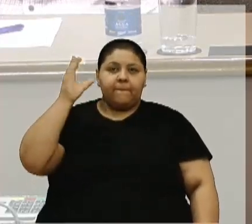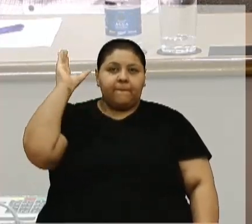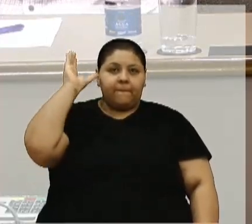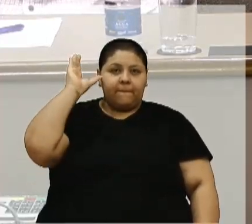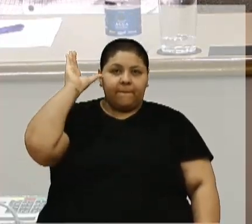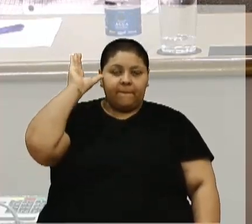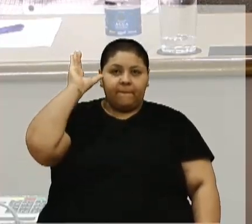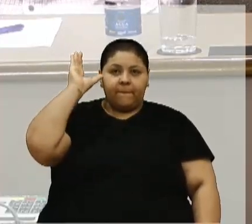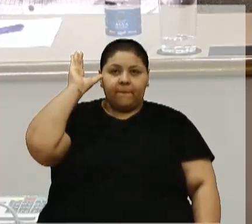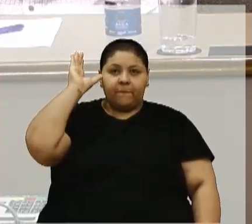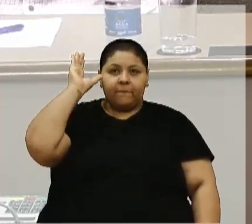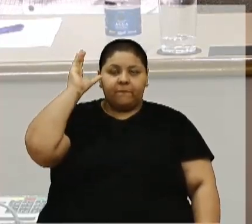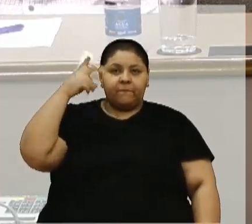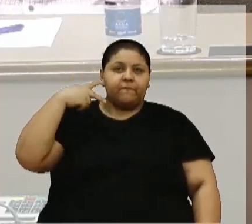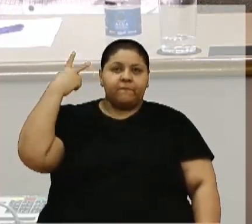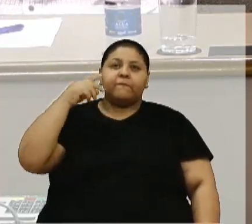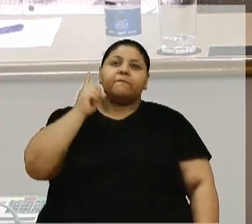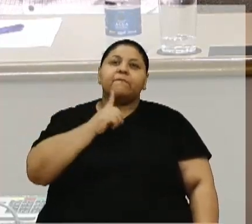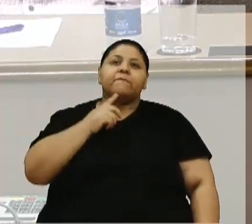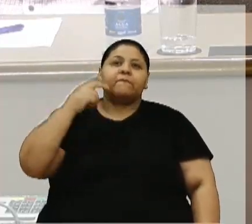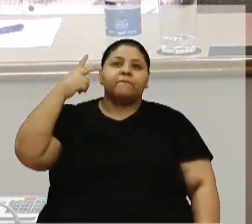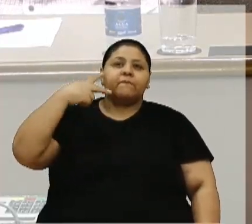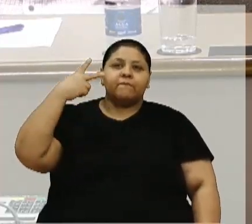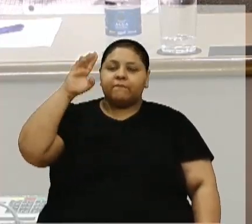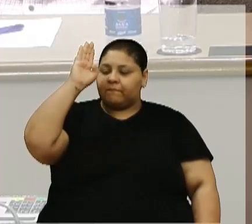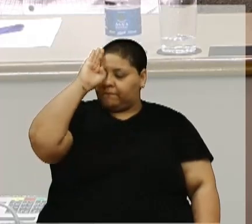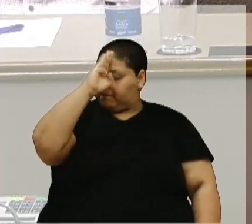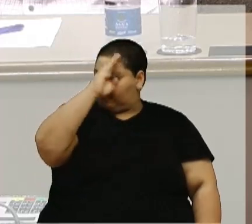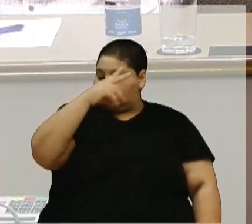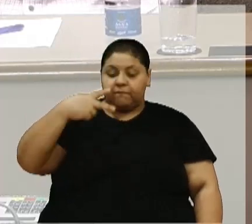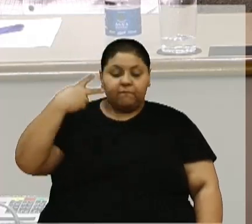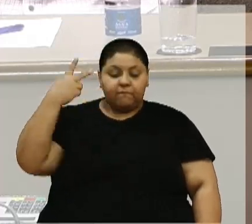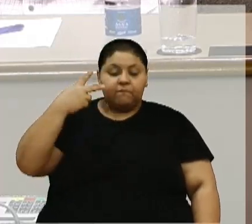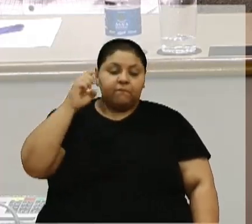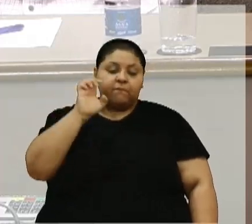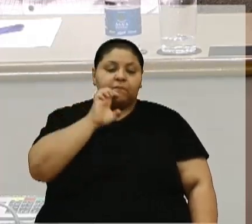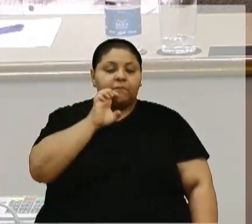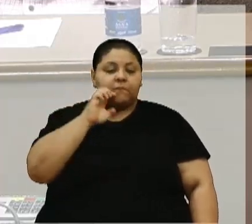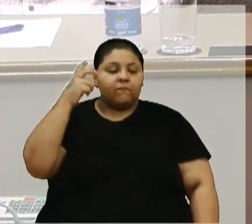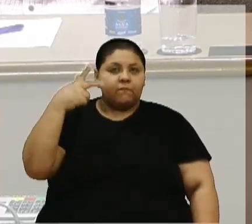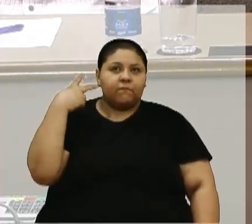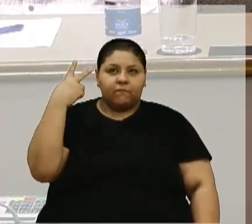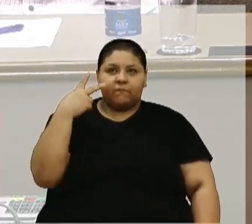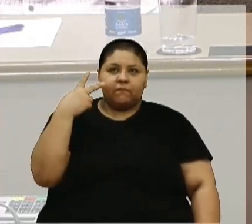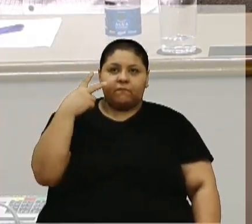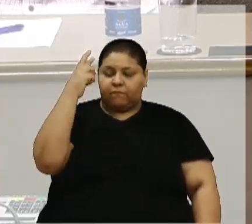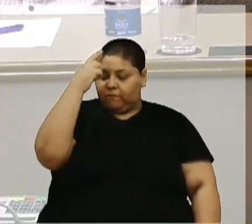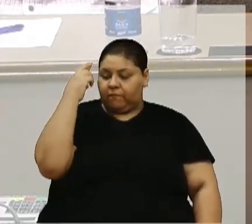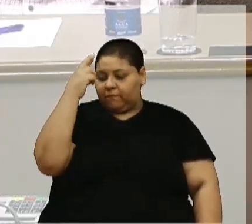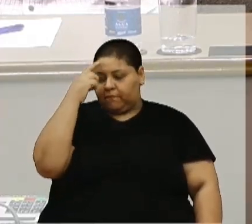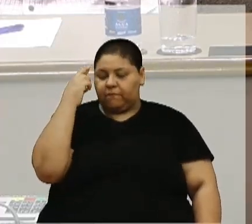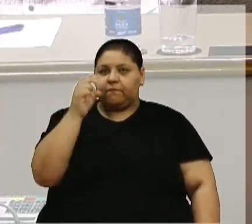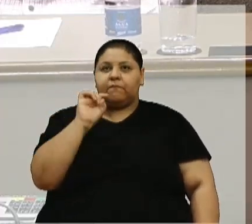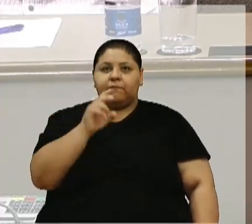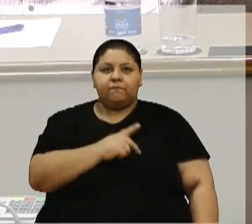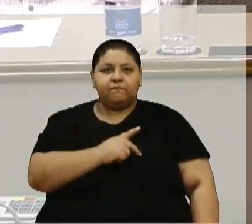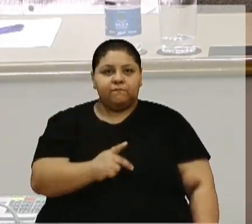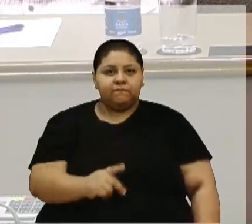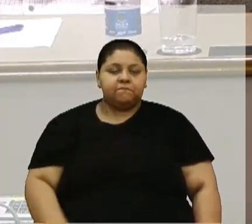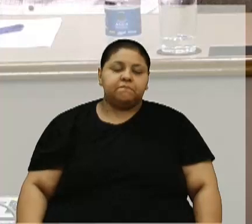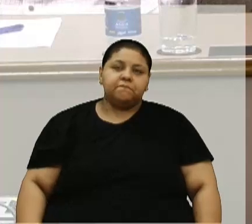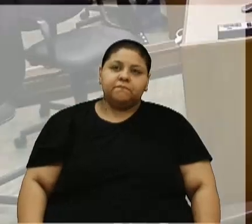vereador Renato Oliveira, vereador Adriano Bressan, vereadora Estela Balardim e vereador Rafael Bueno. Era isso,